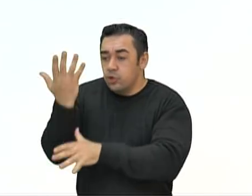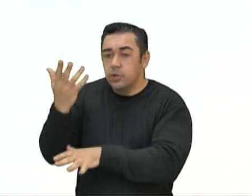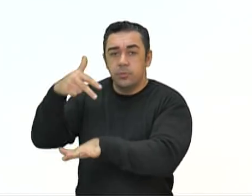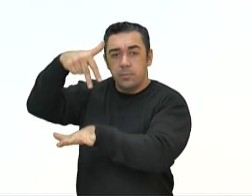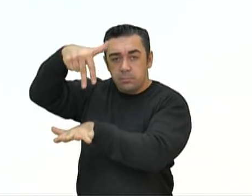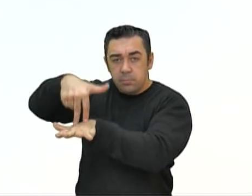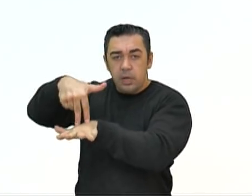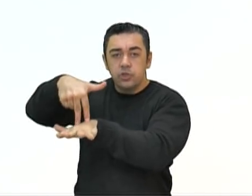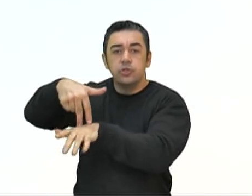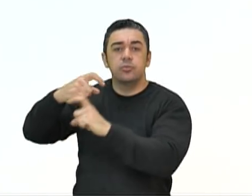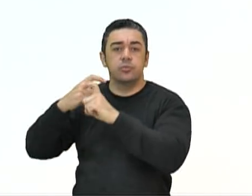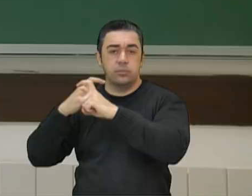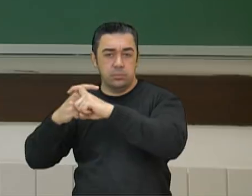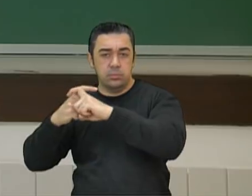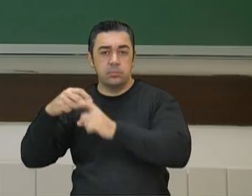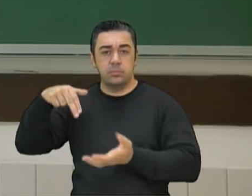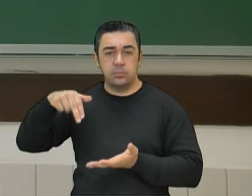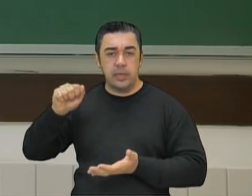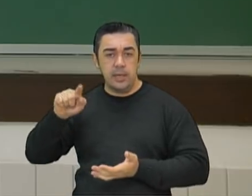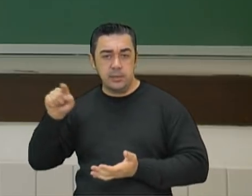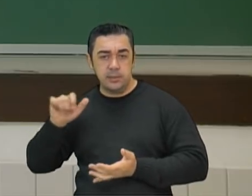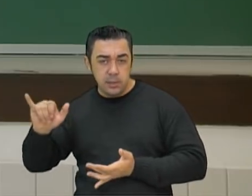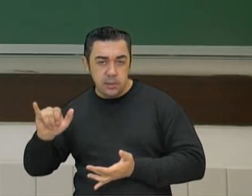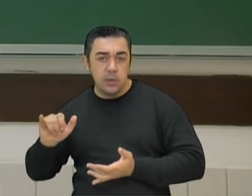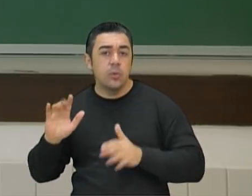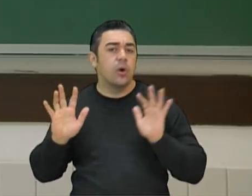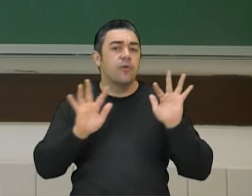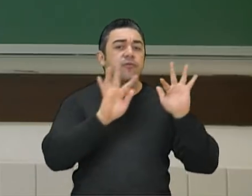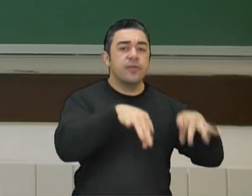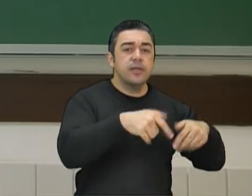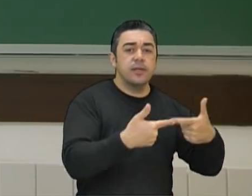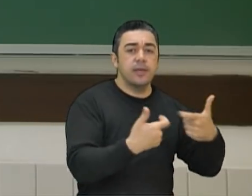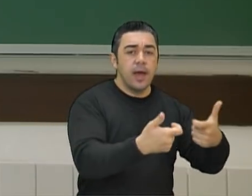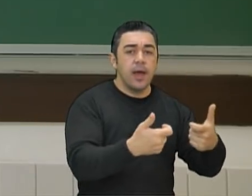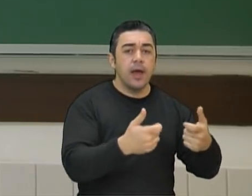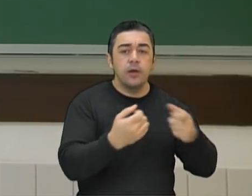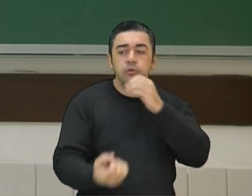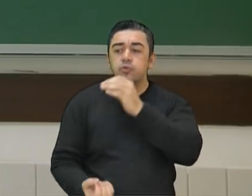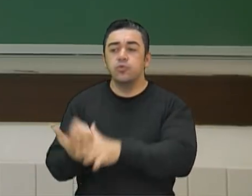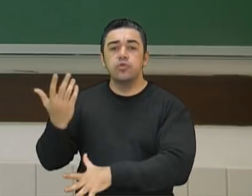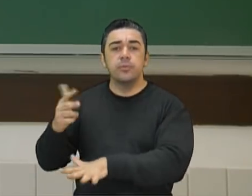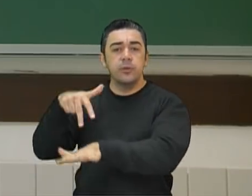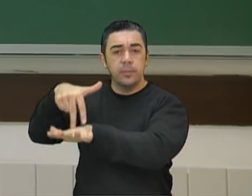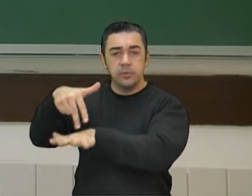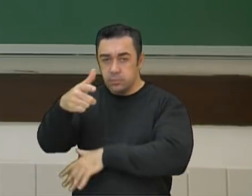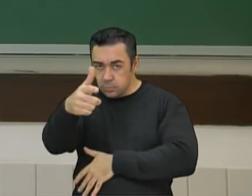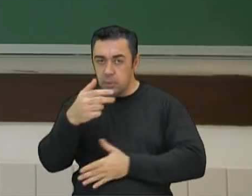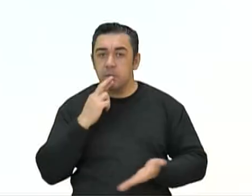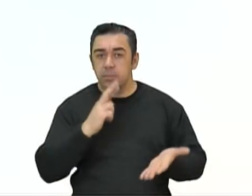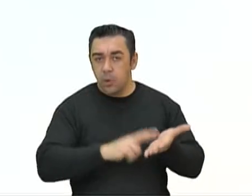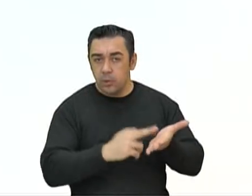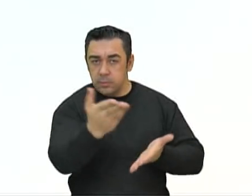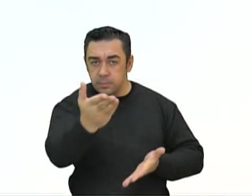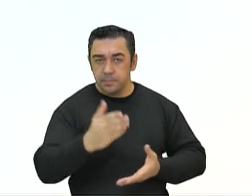do nazismo? Então, qual é a relação entre o fim da guerra e o surgimento do nazismo? Responde aí.